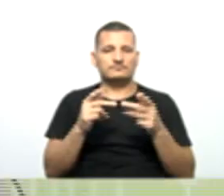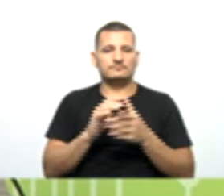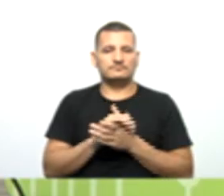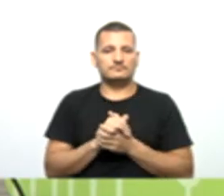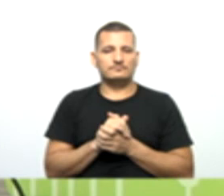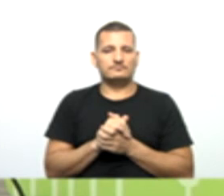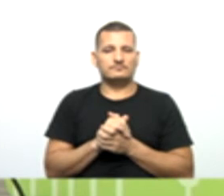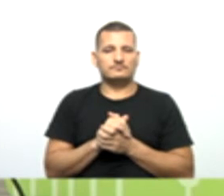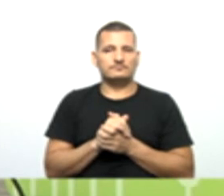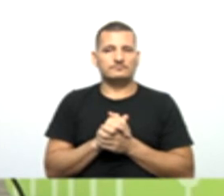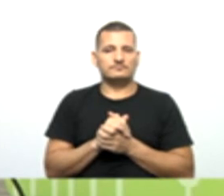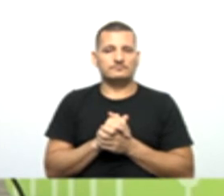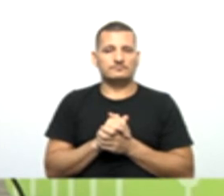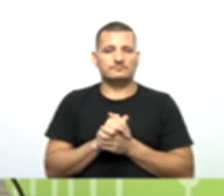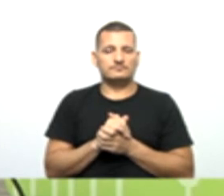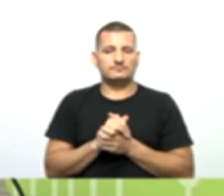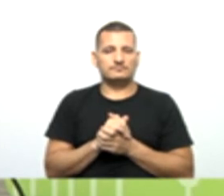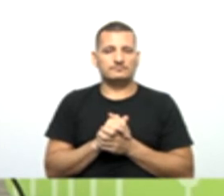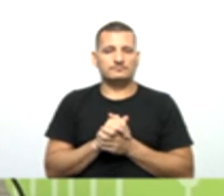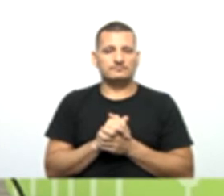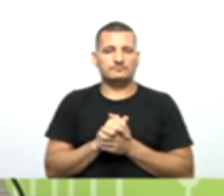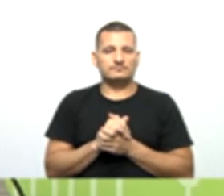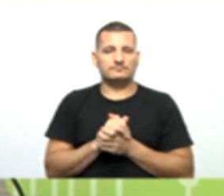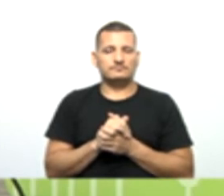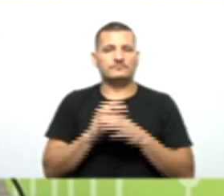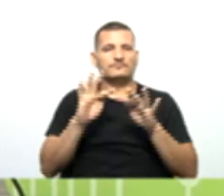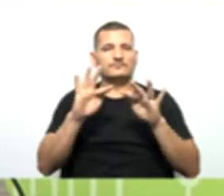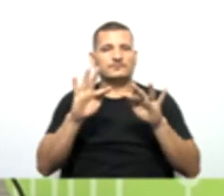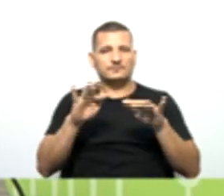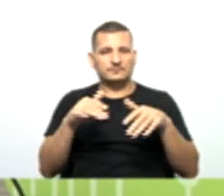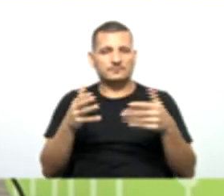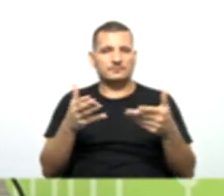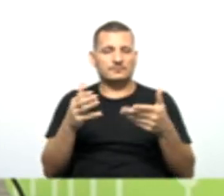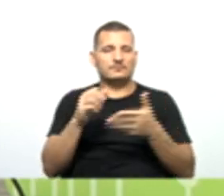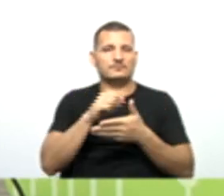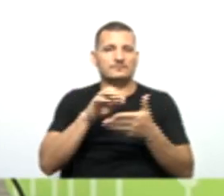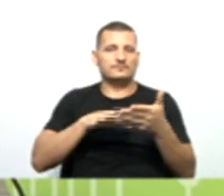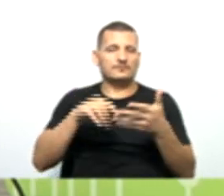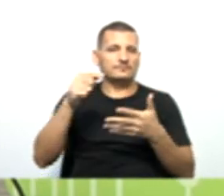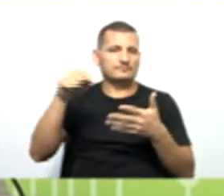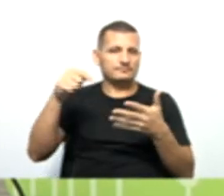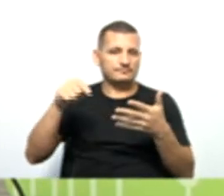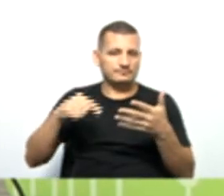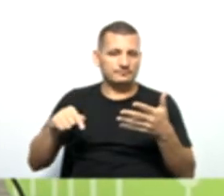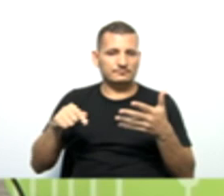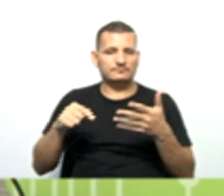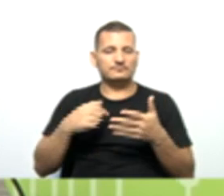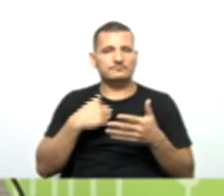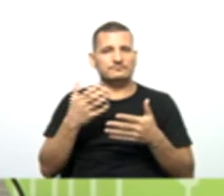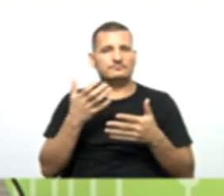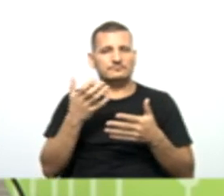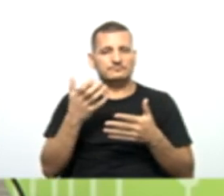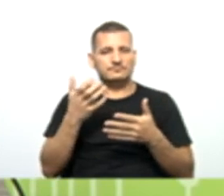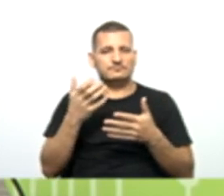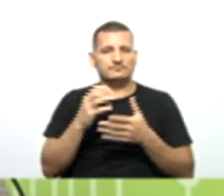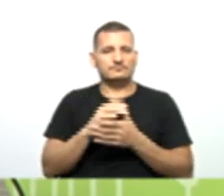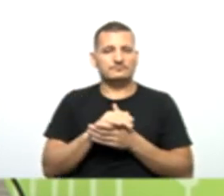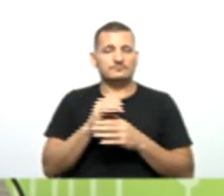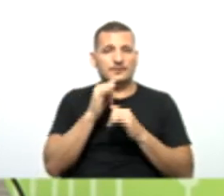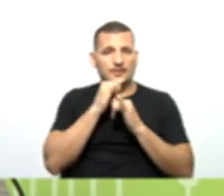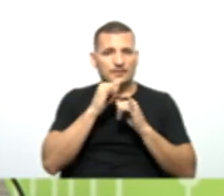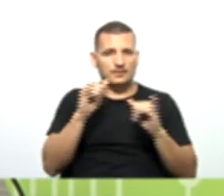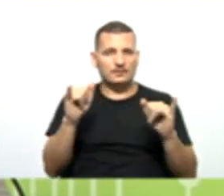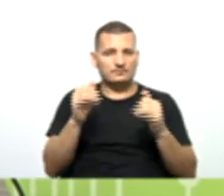gente finaliza assim a correção da nossa atividade da teleaula de hoje. E eu queria, antes de encerrar, dar um recadinho